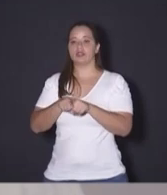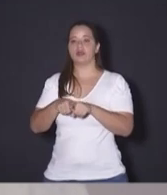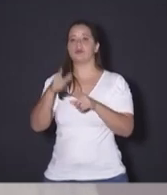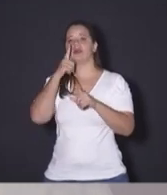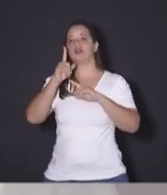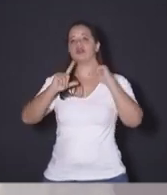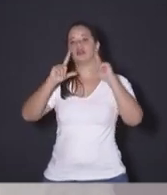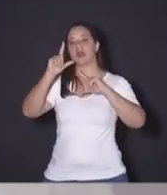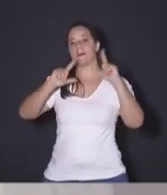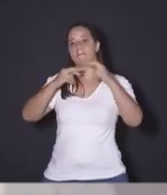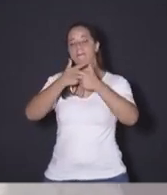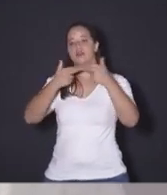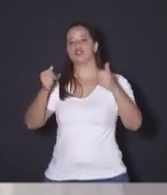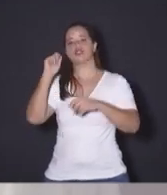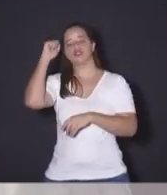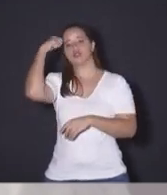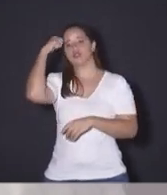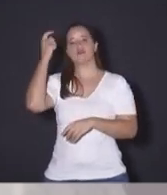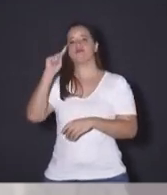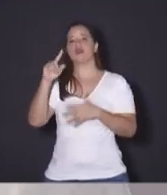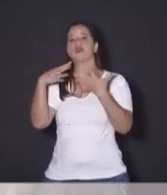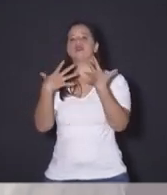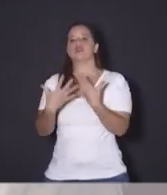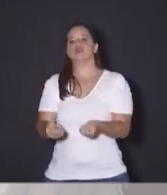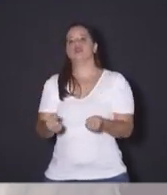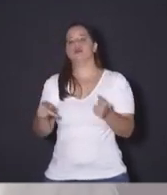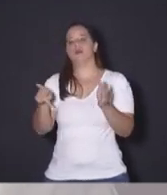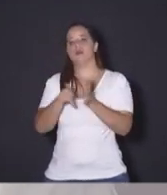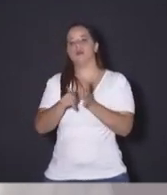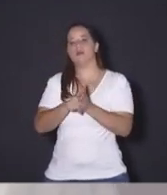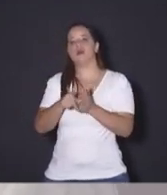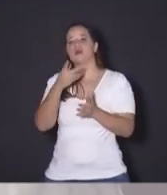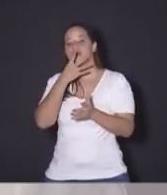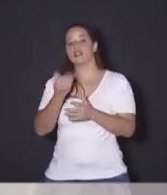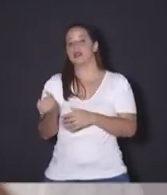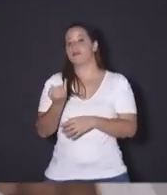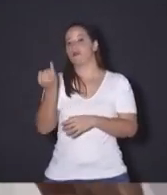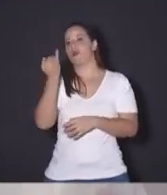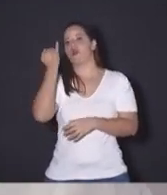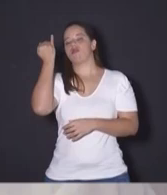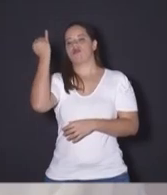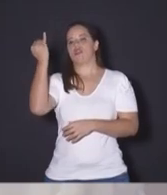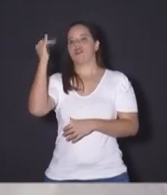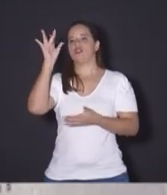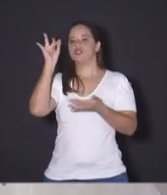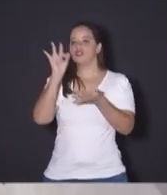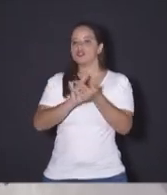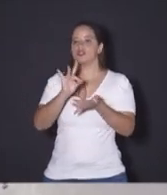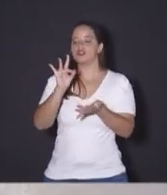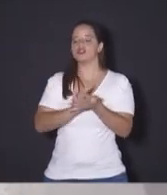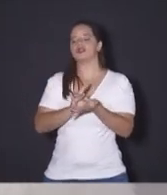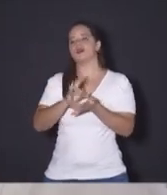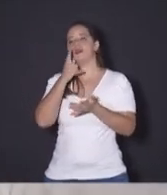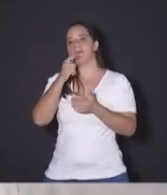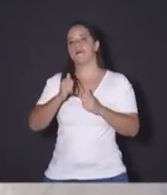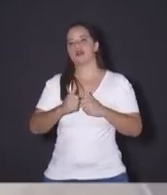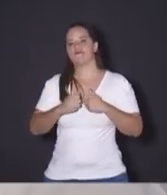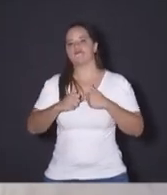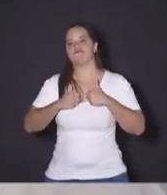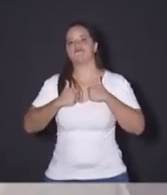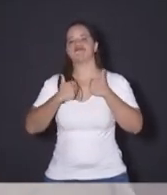mídia negra que não receberam os recursos que seria a nossa cereja do bolo que seria um recurso exatamente para tornar